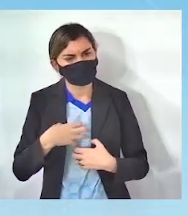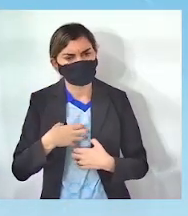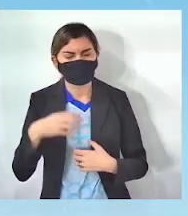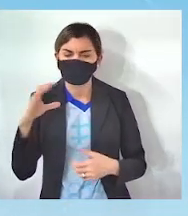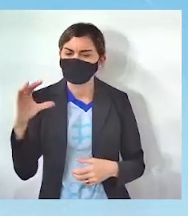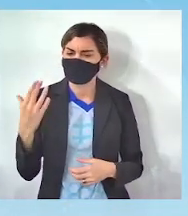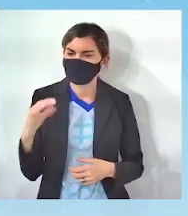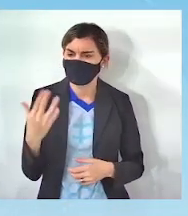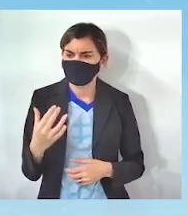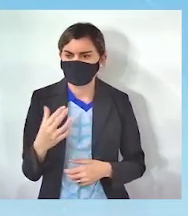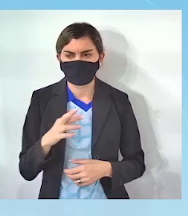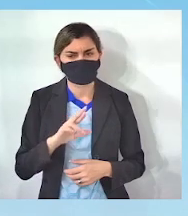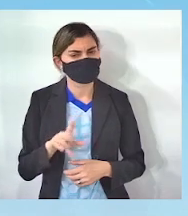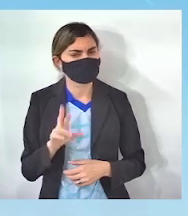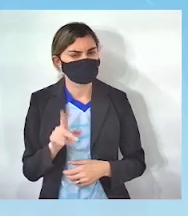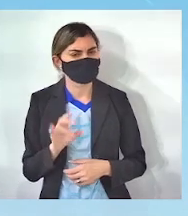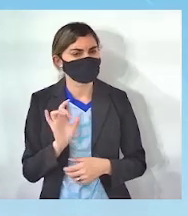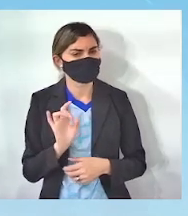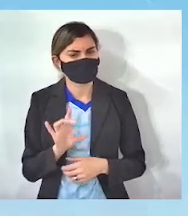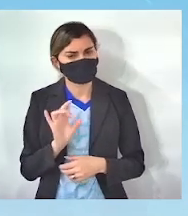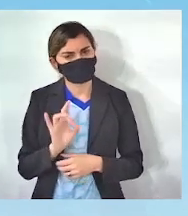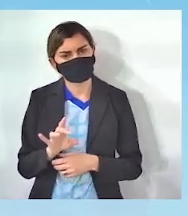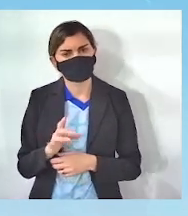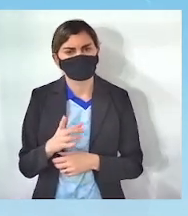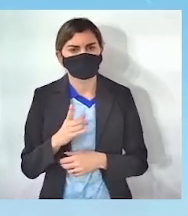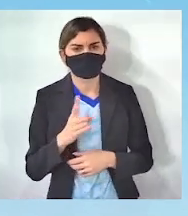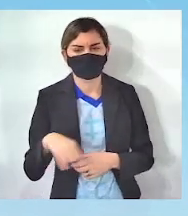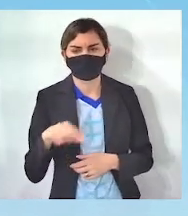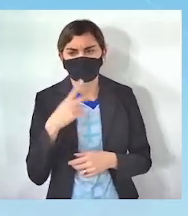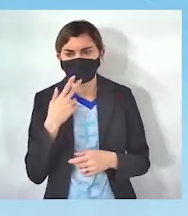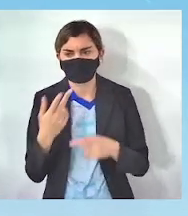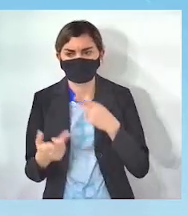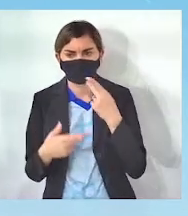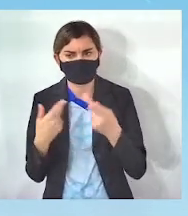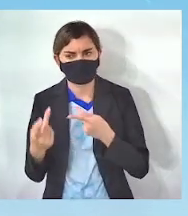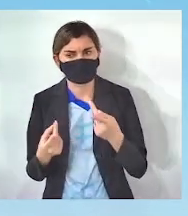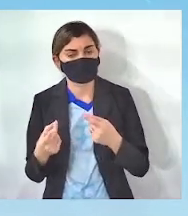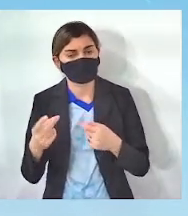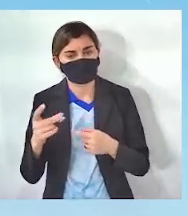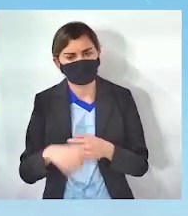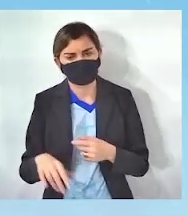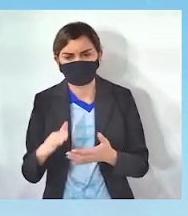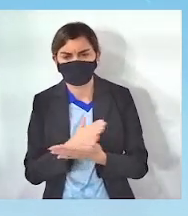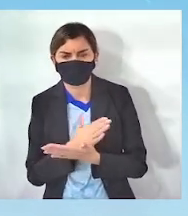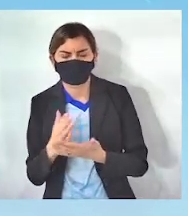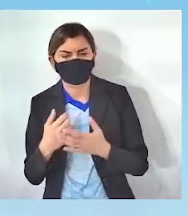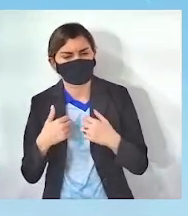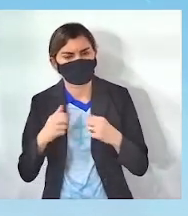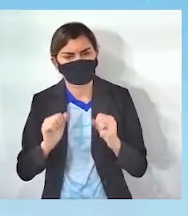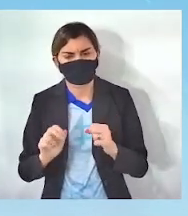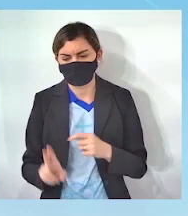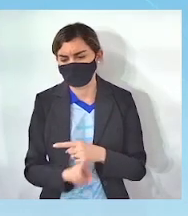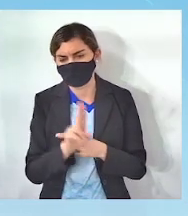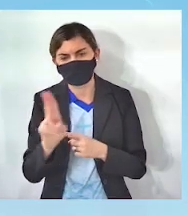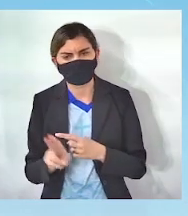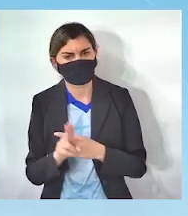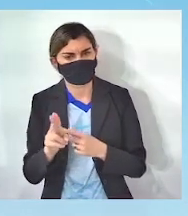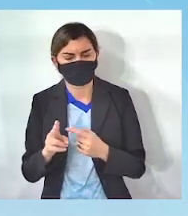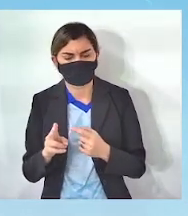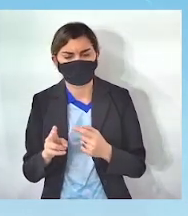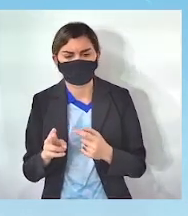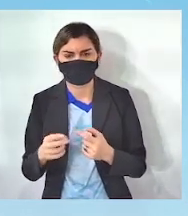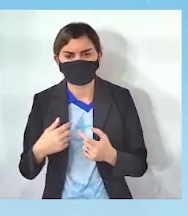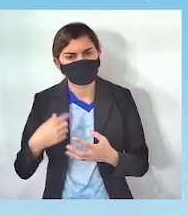cientista e não tanto daquilo que nós estávamos falando. Talvez o que a gente possa utilizar como sustentação para